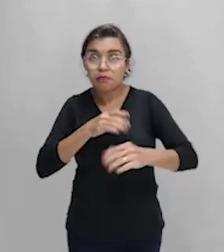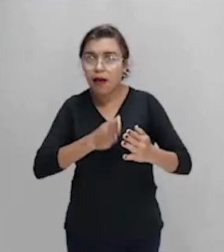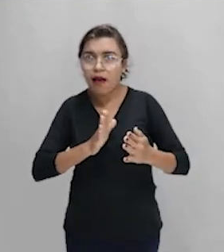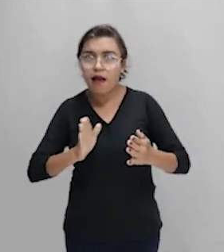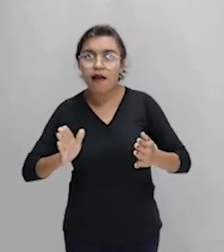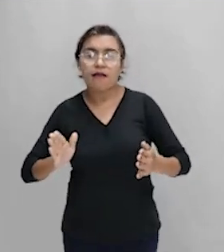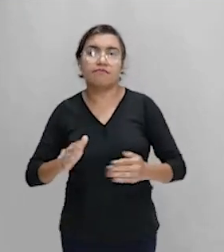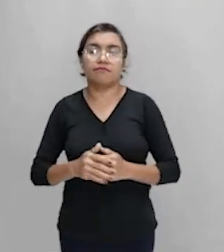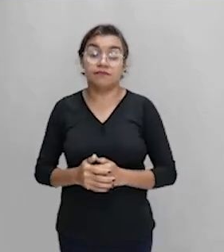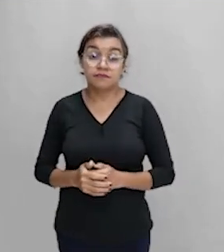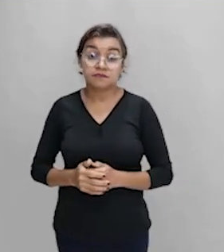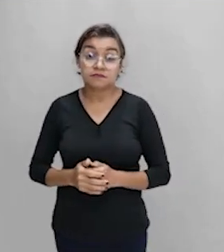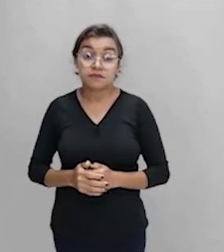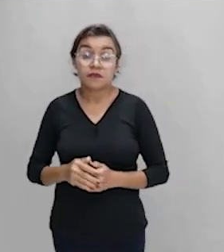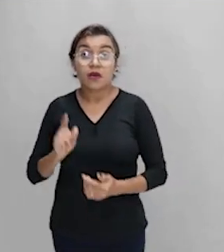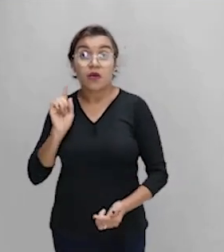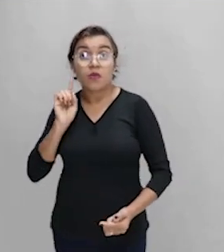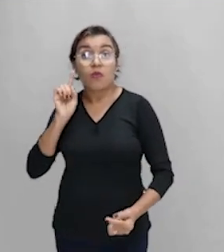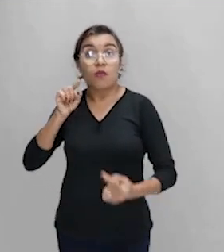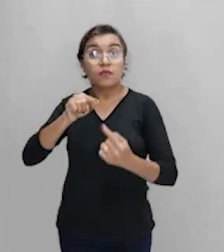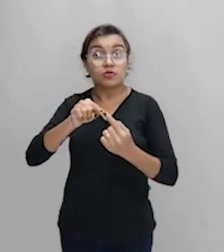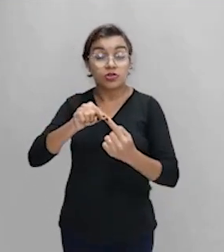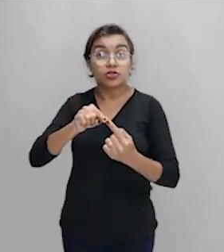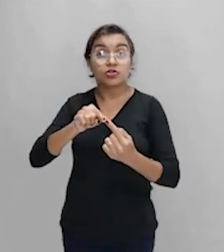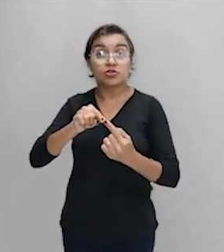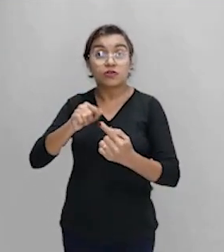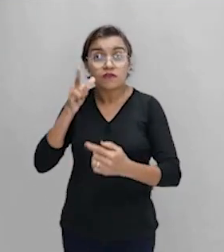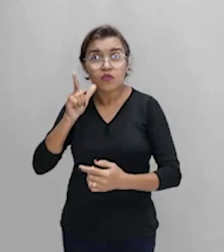indivíduo, tá certo? Que visa alcançar o quê? Um